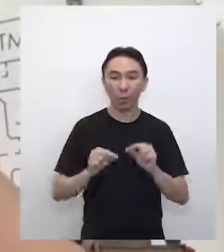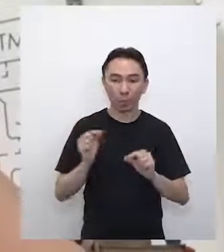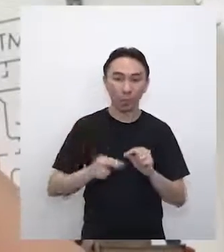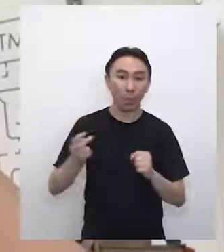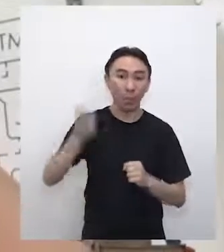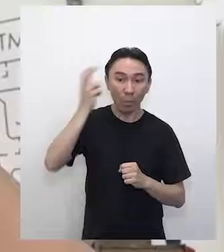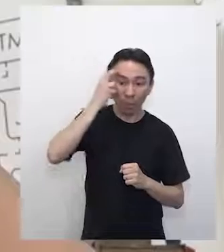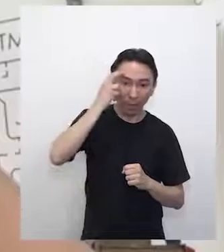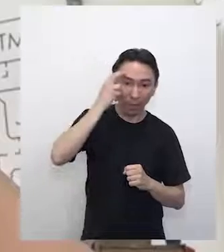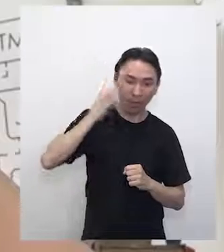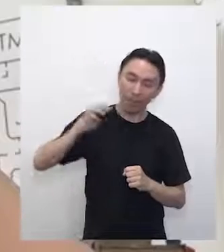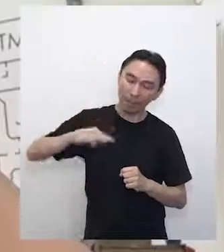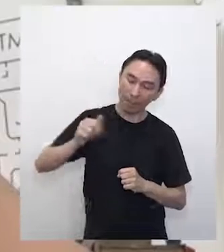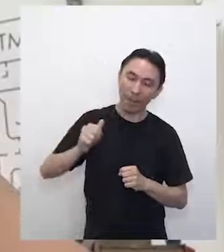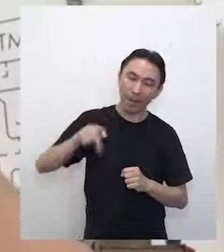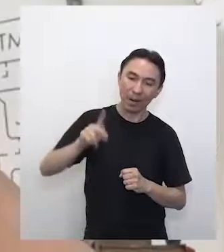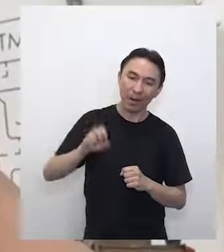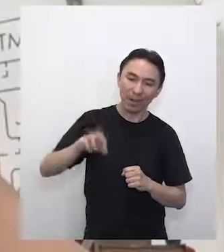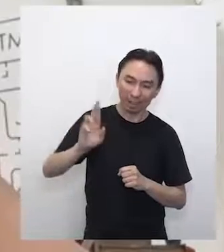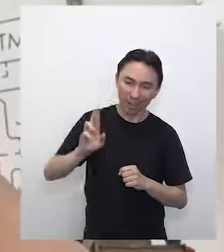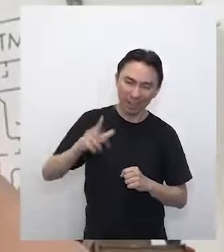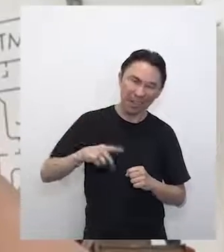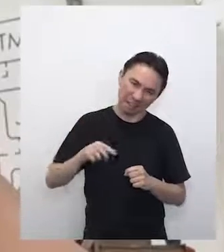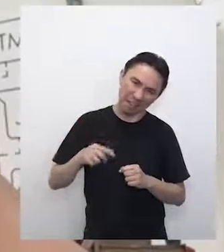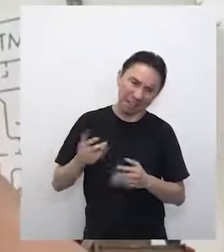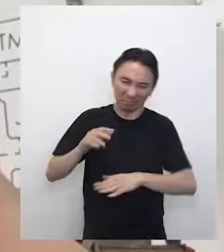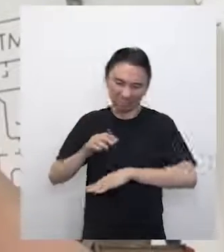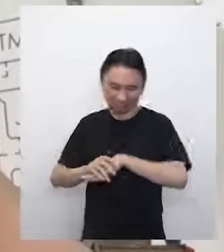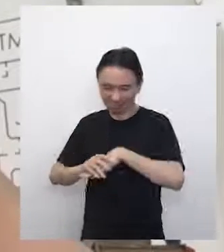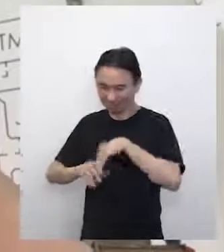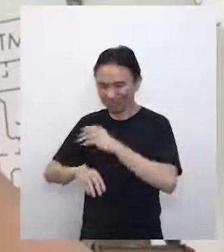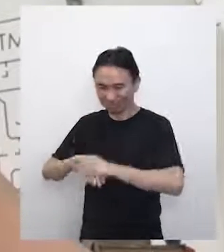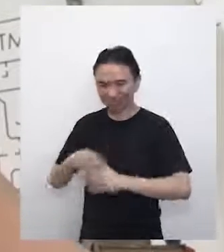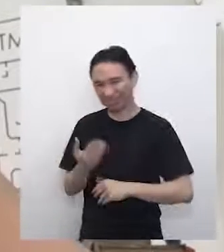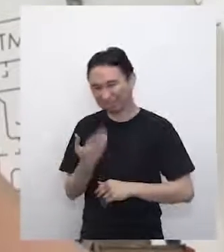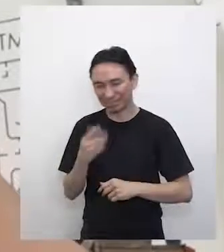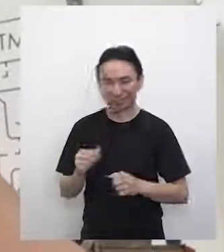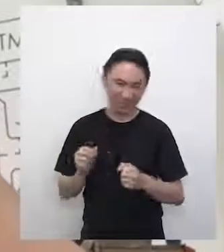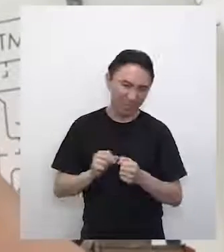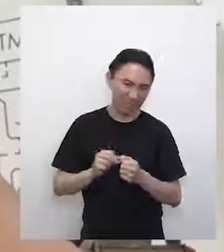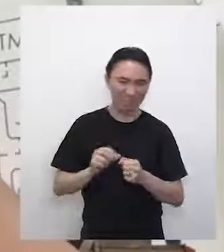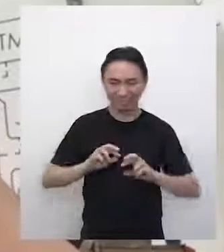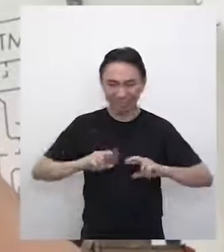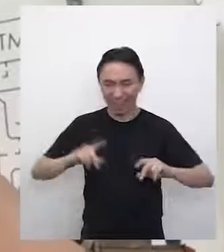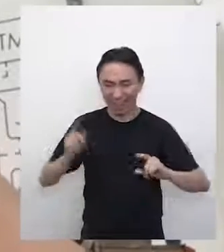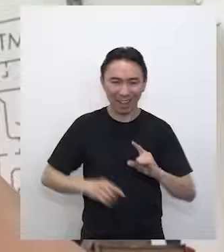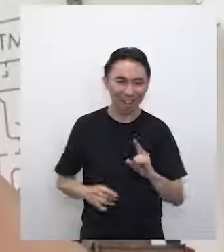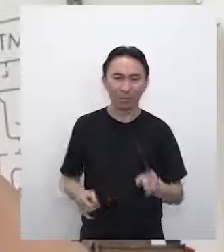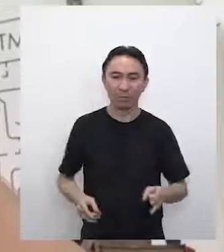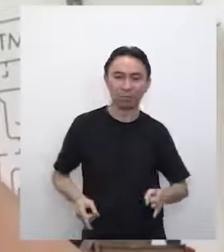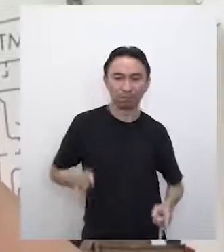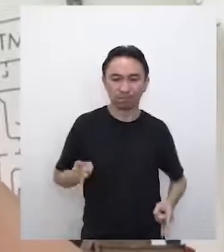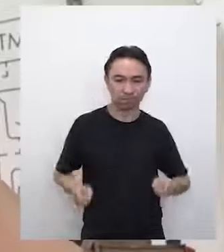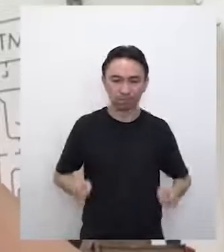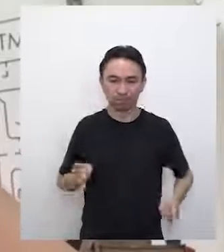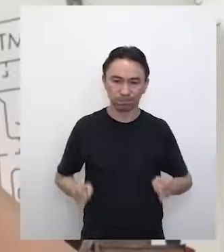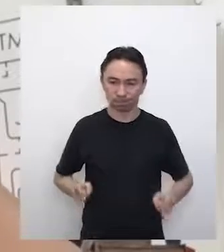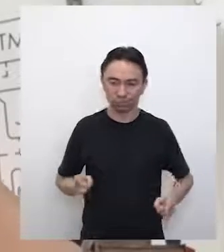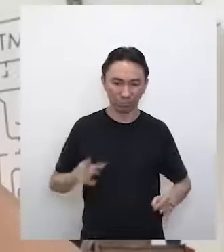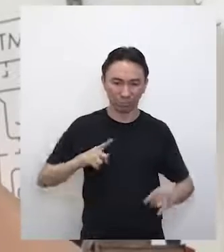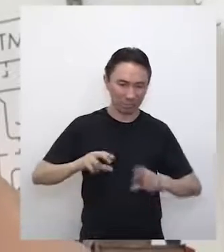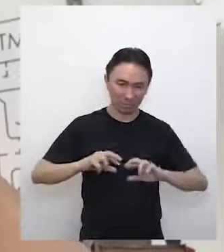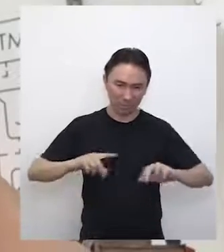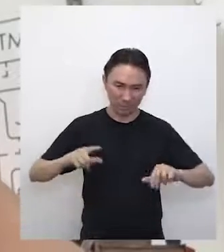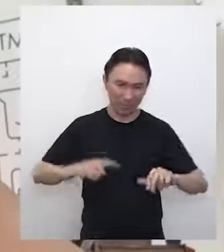colocar a mão na massa, e aí a gente vai também construir robozinhos, né, de papelão, com muitos materiais aí